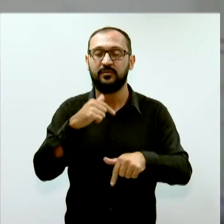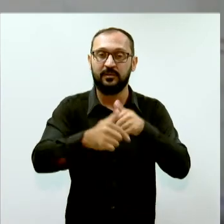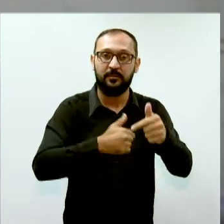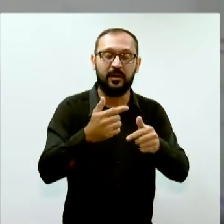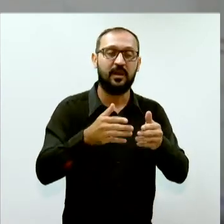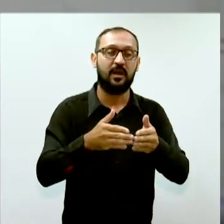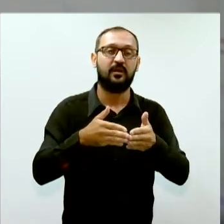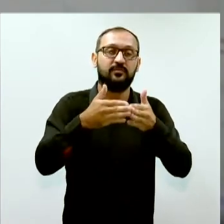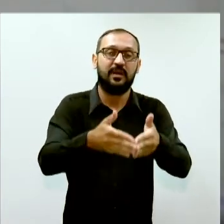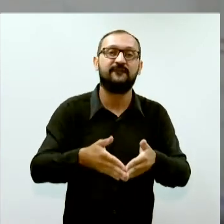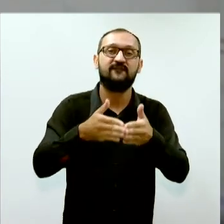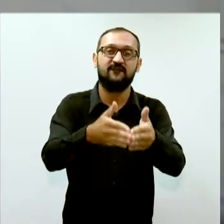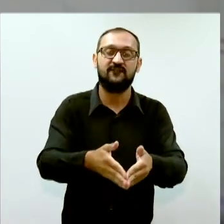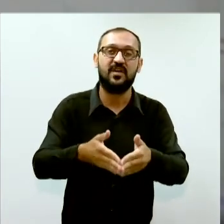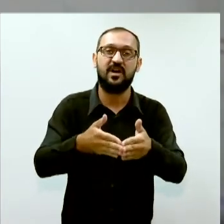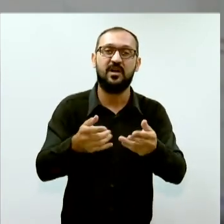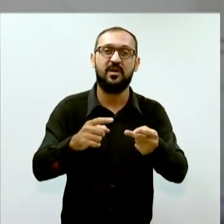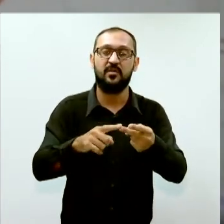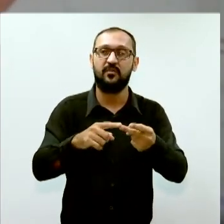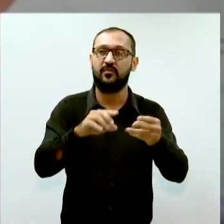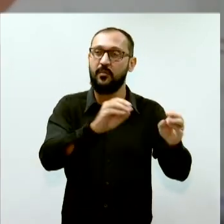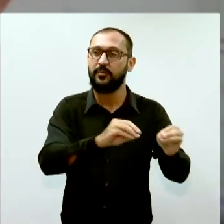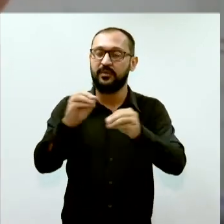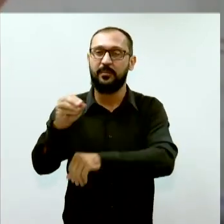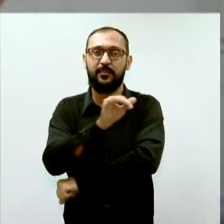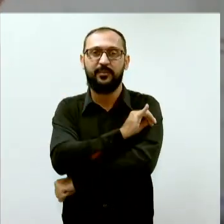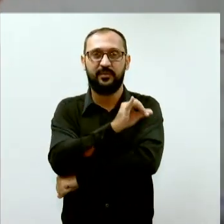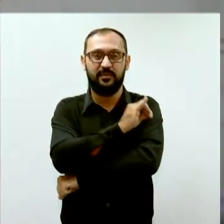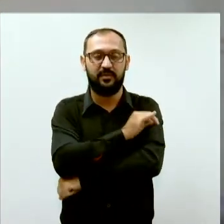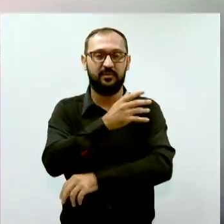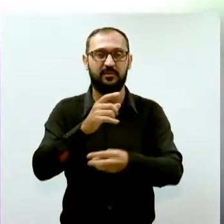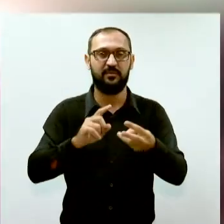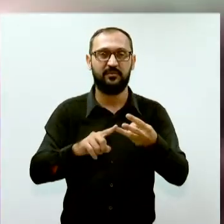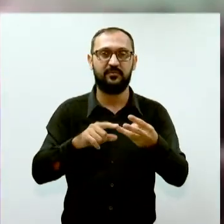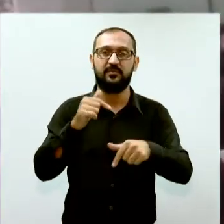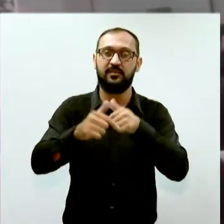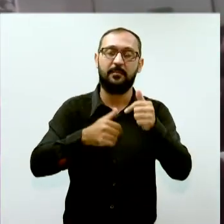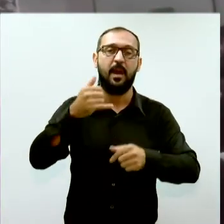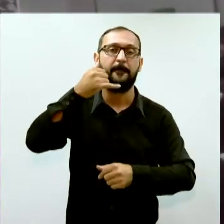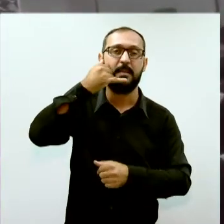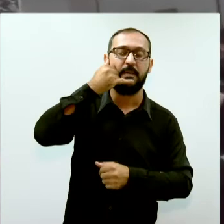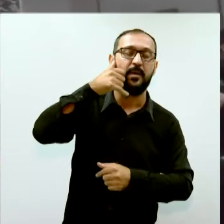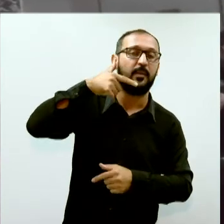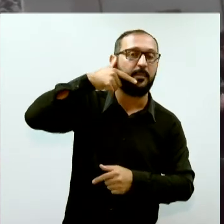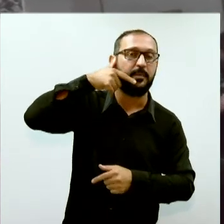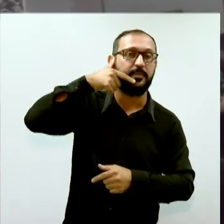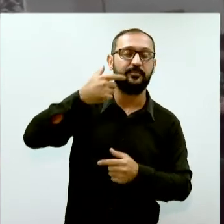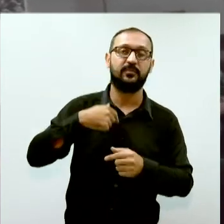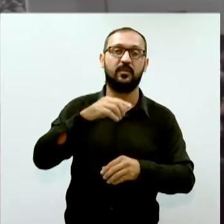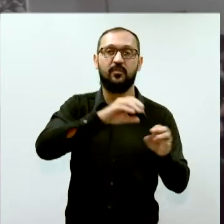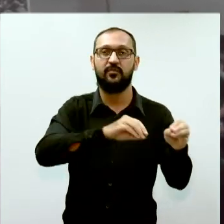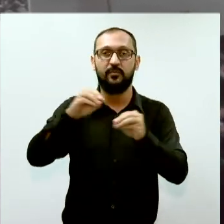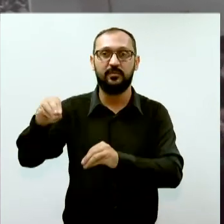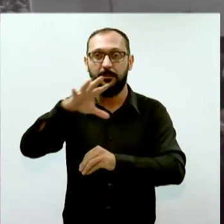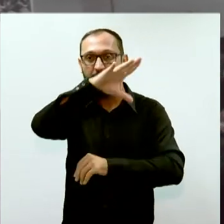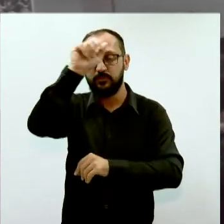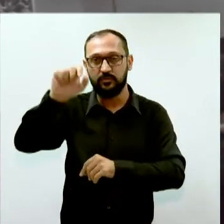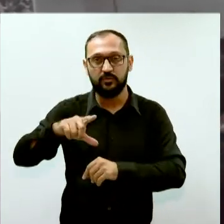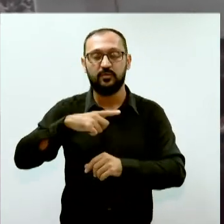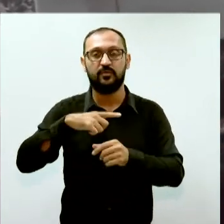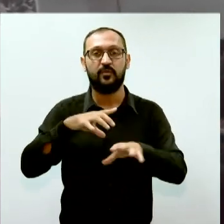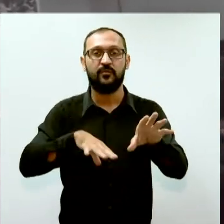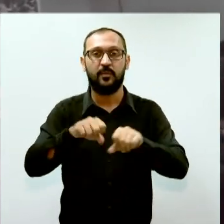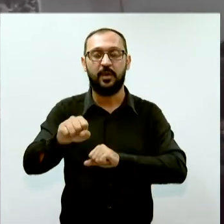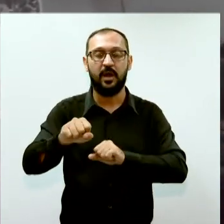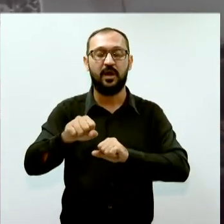vou trabalhar num navio de cruzeiro, vou me mudar para o Rio, vou trabalhar no telemarketing, vou para o Mato Grosso do